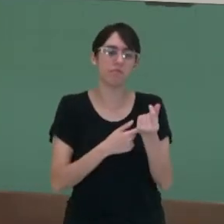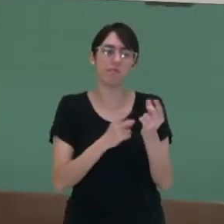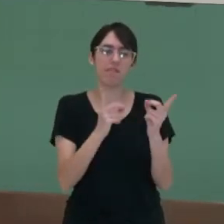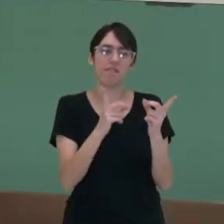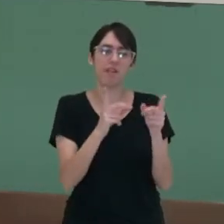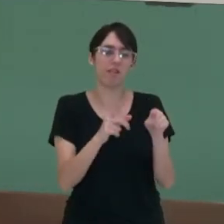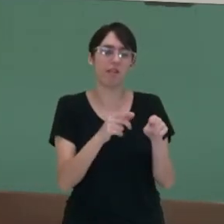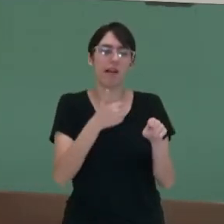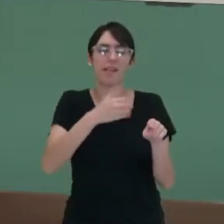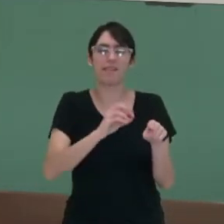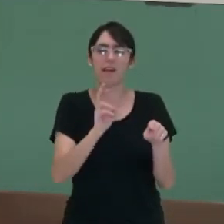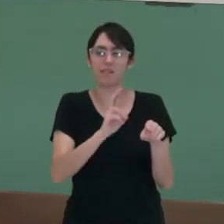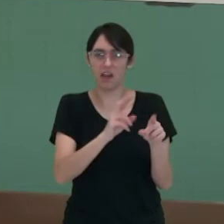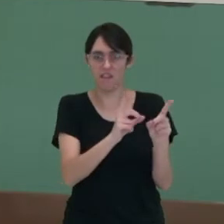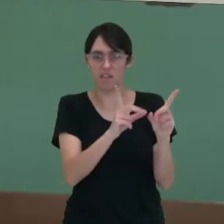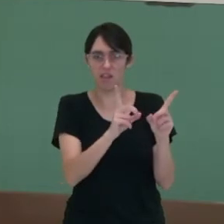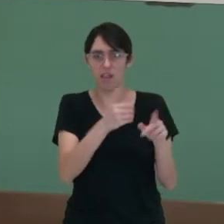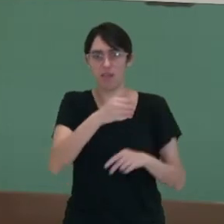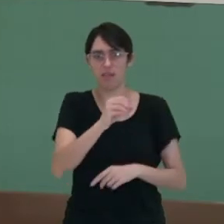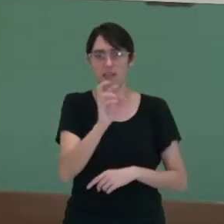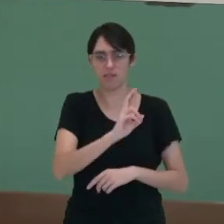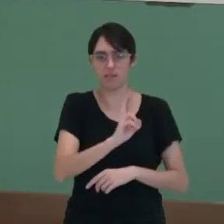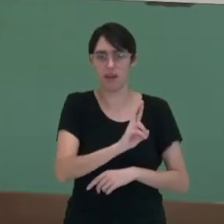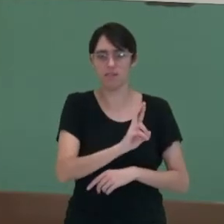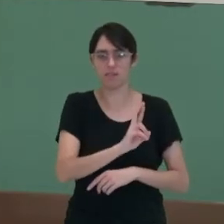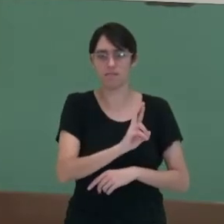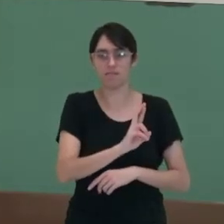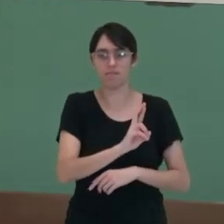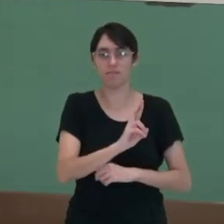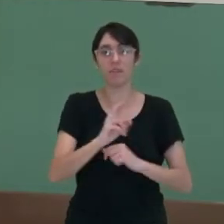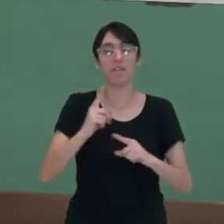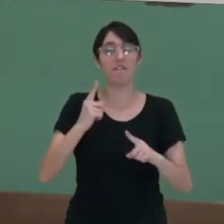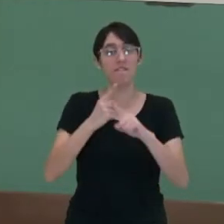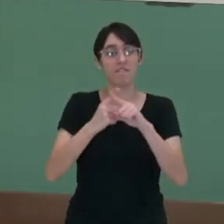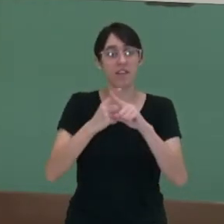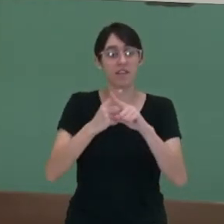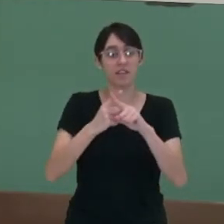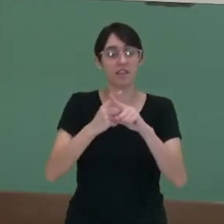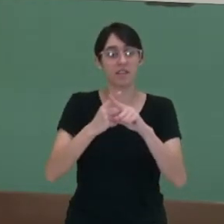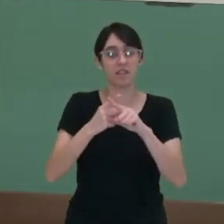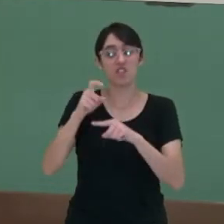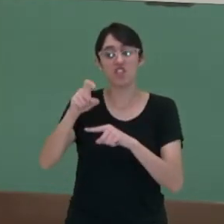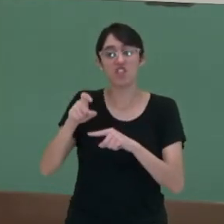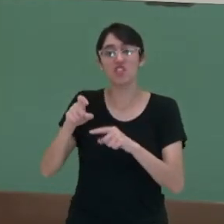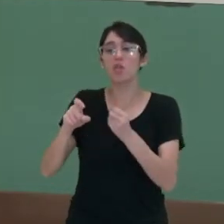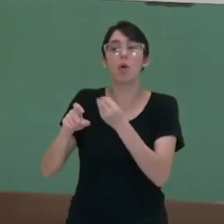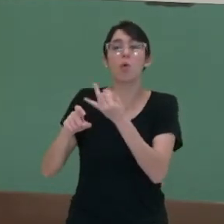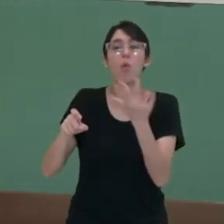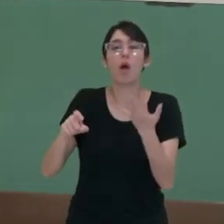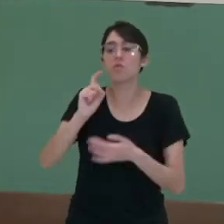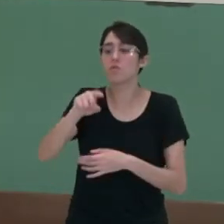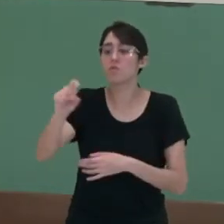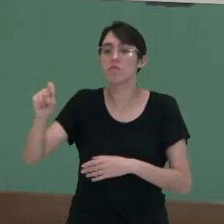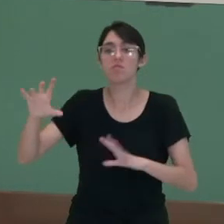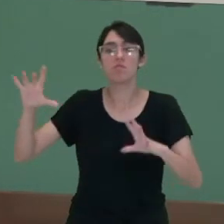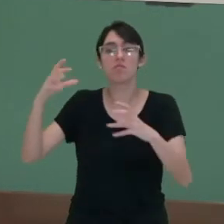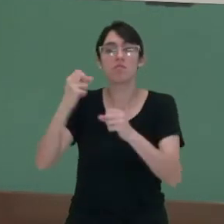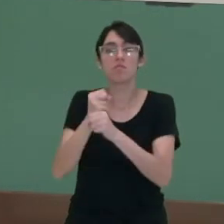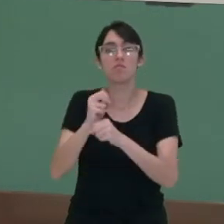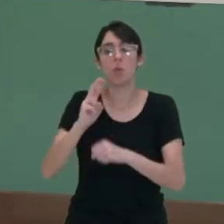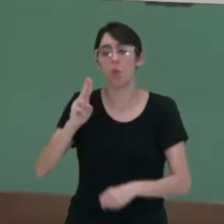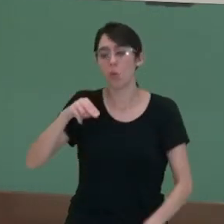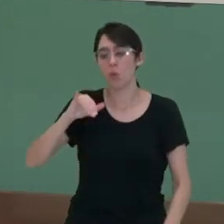de R$10. Então, R$10 é o preço de venda vezes a X unidades. Então, a nossa função vai